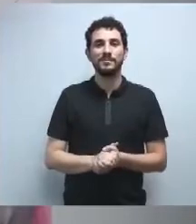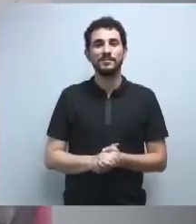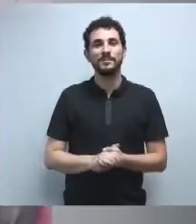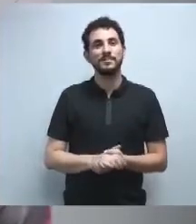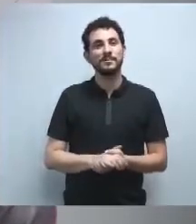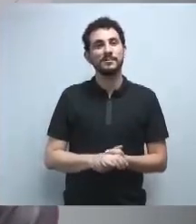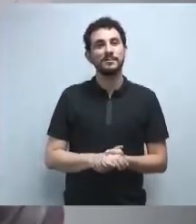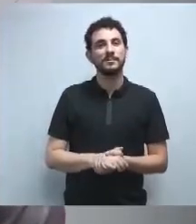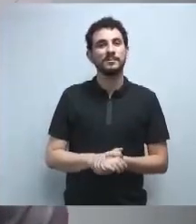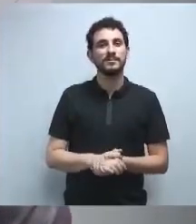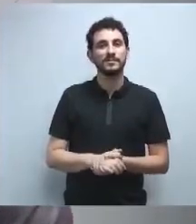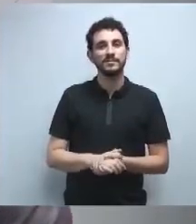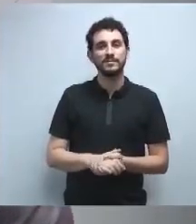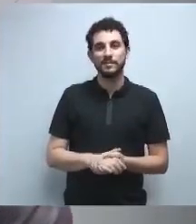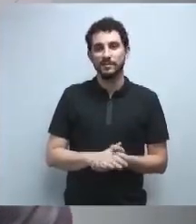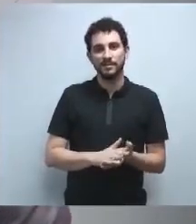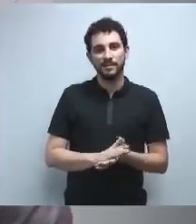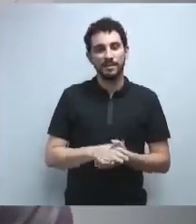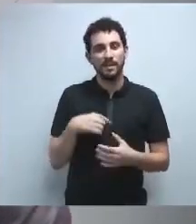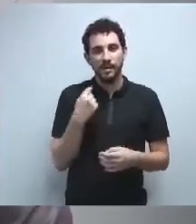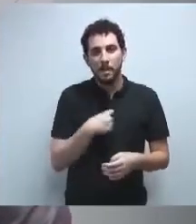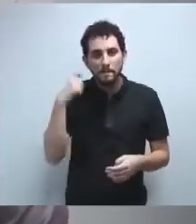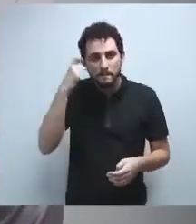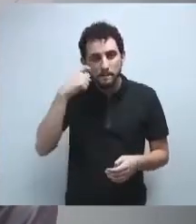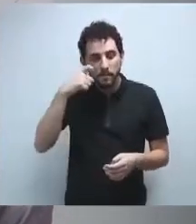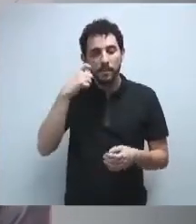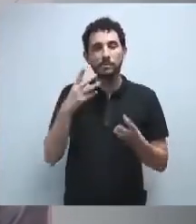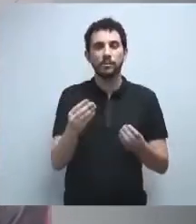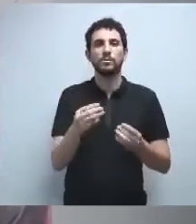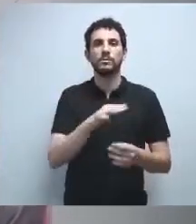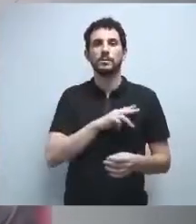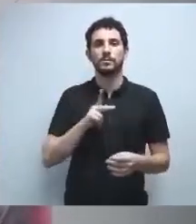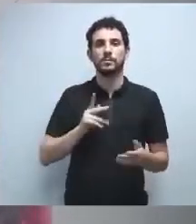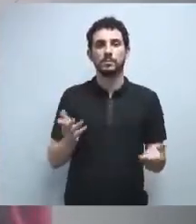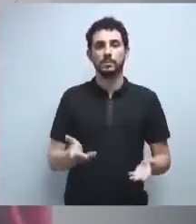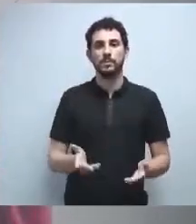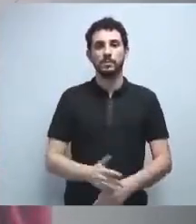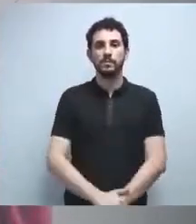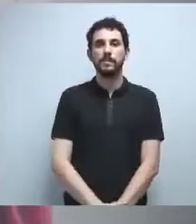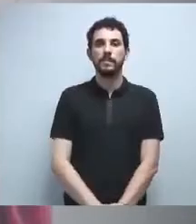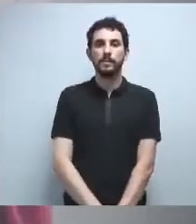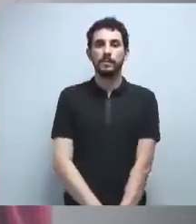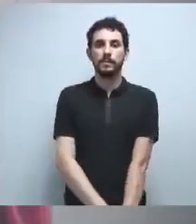essa é a minha preocupação maior com o ministério público de hoje